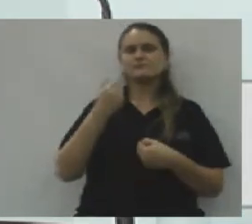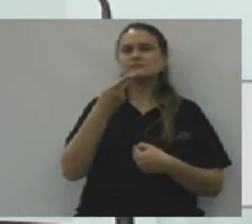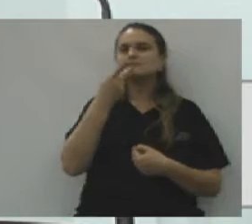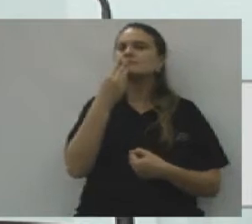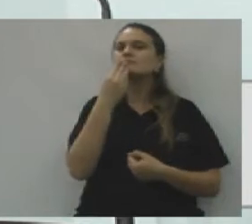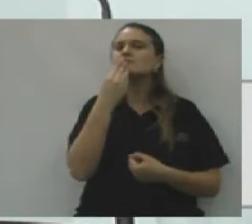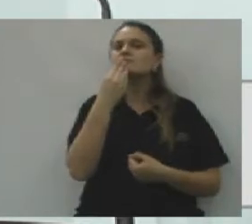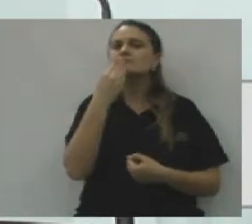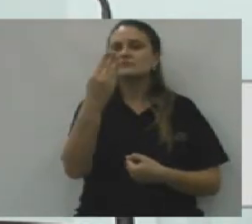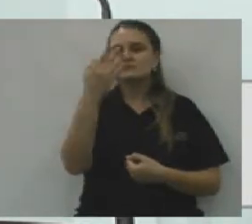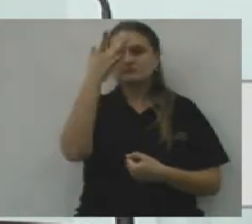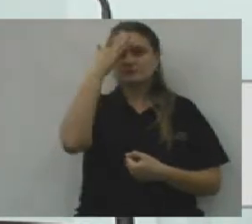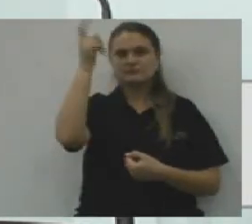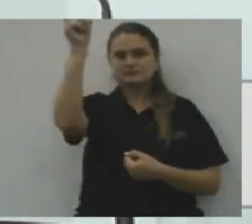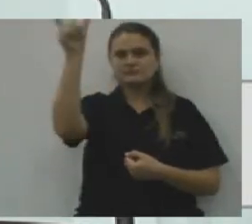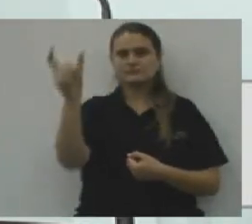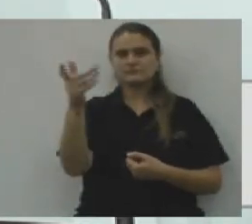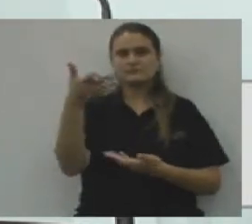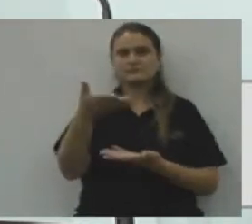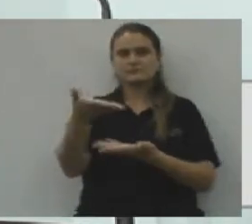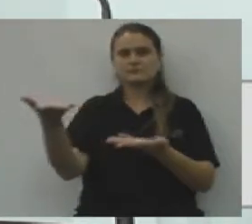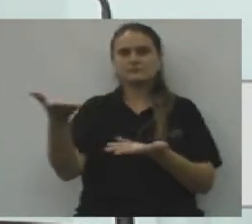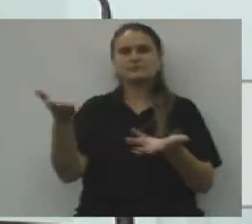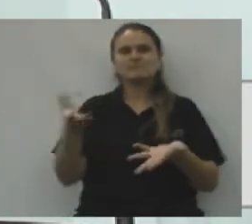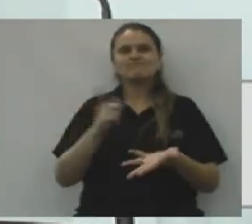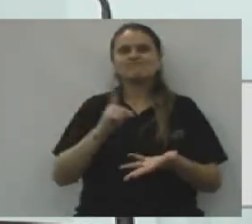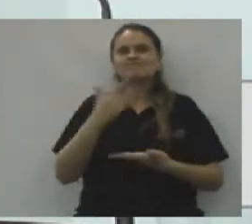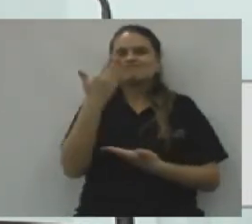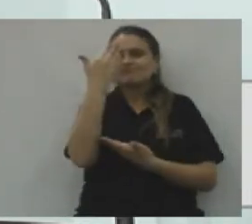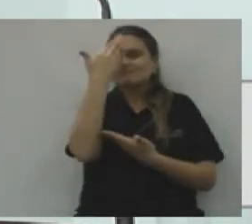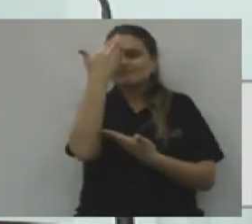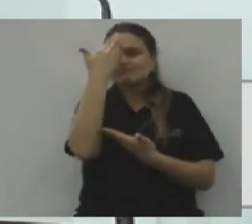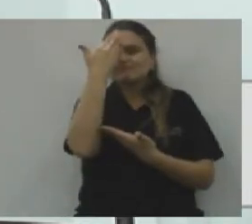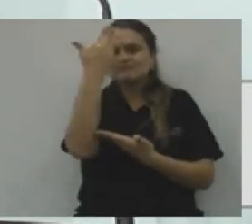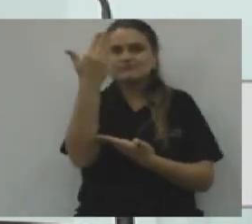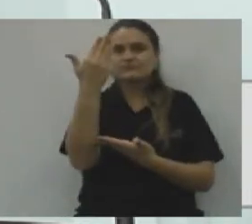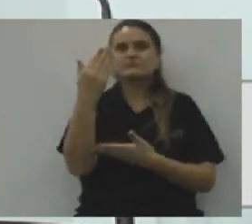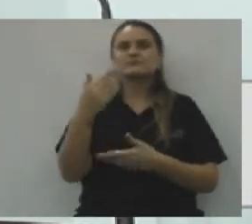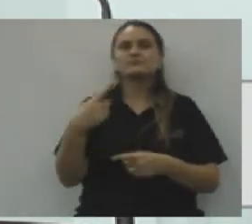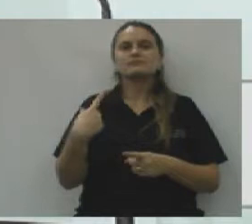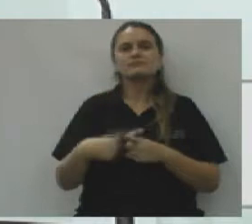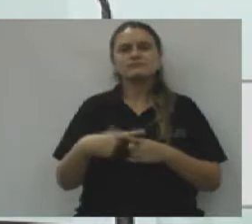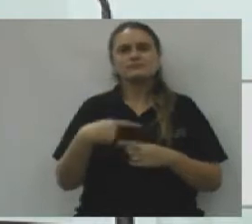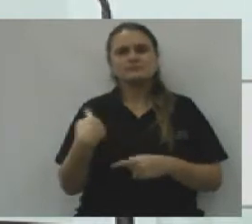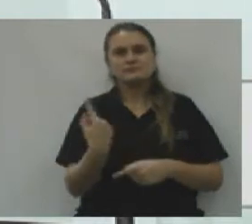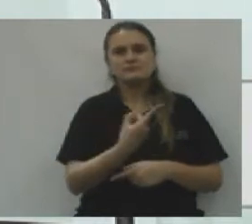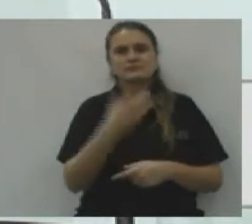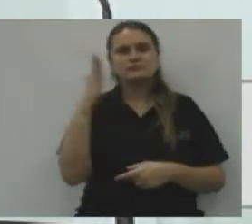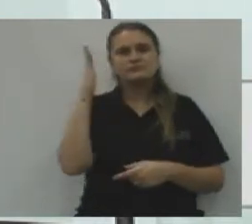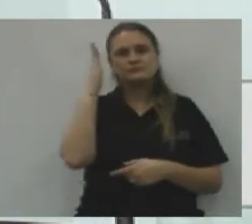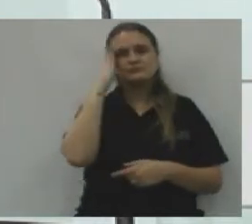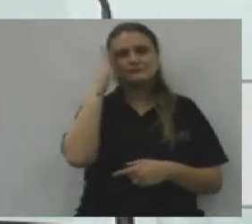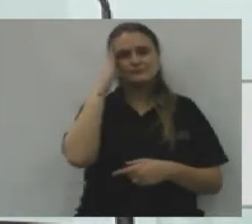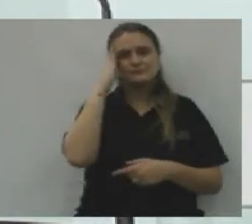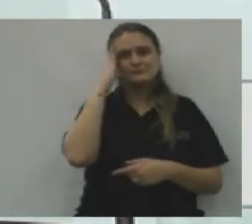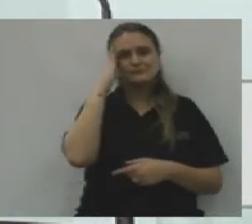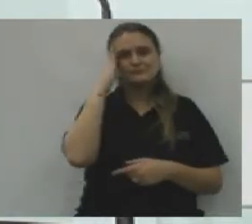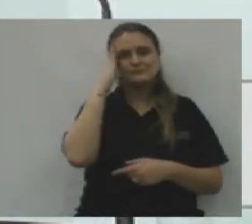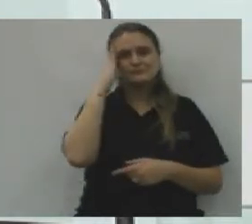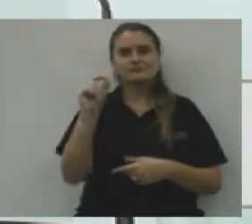público. E hoje, a gratidão é pouca, devido que nós sabemos